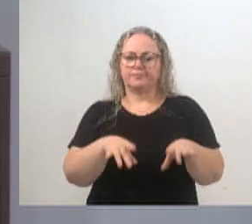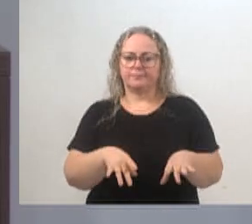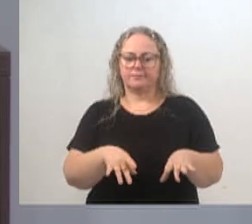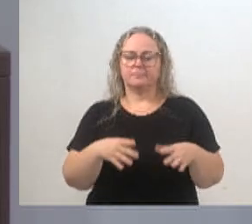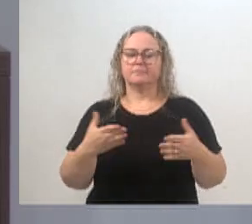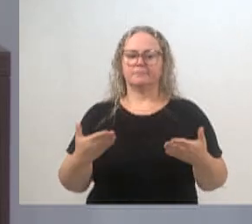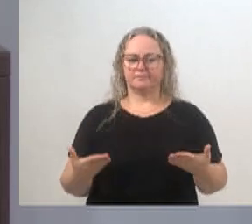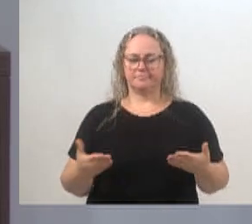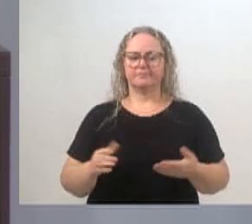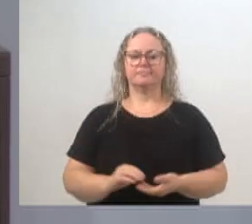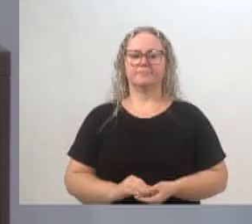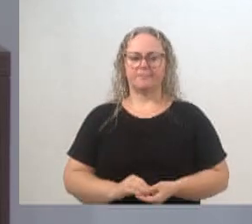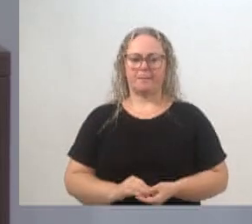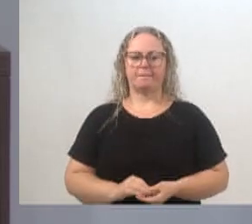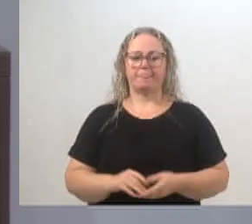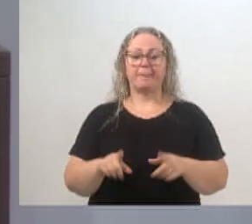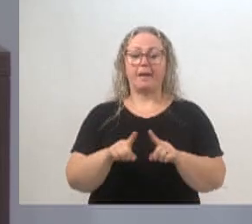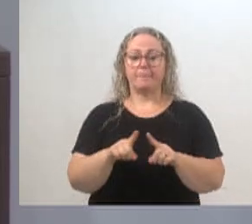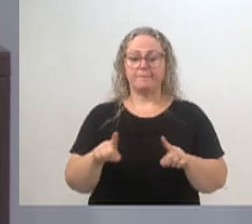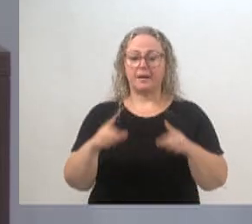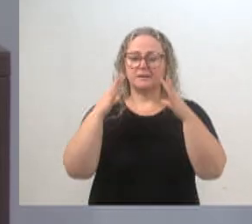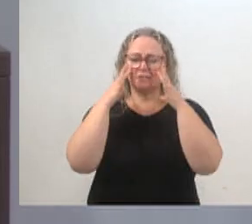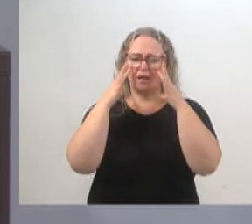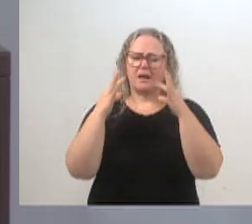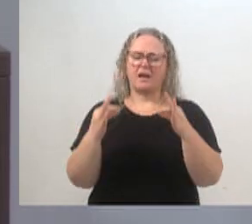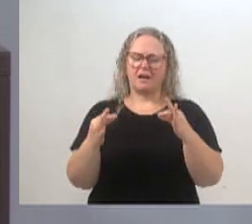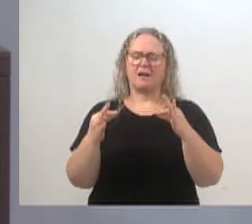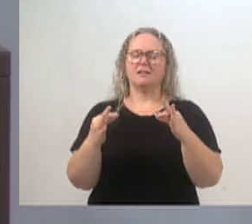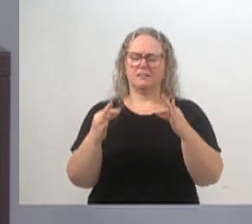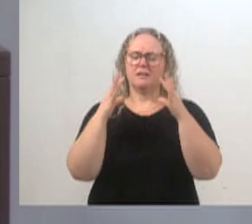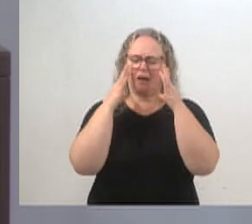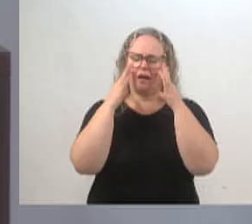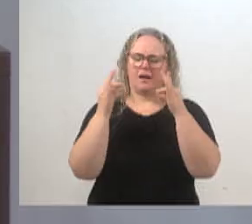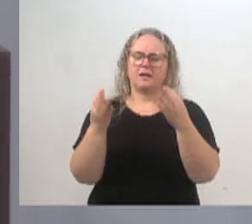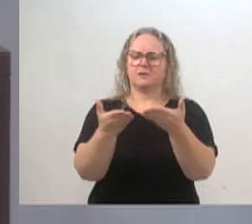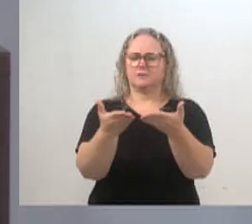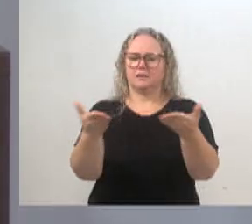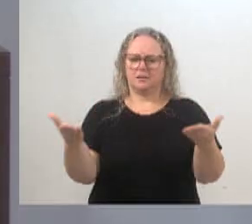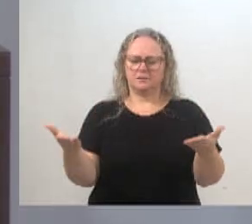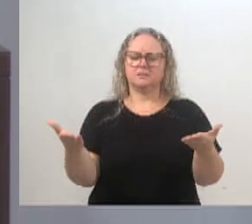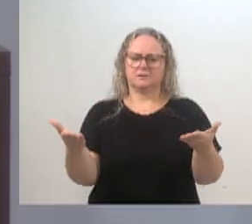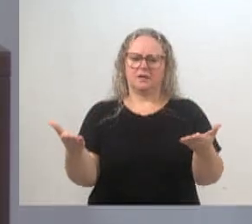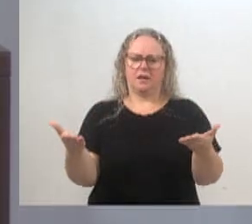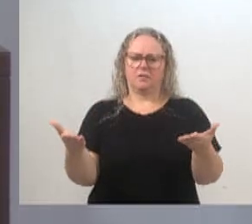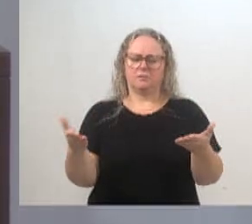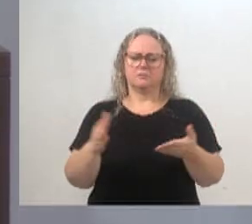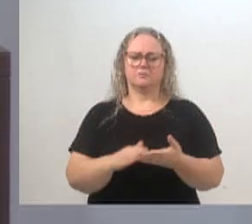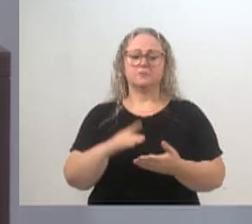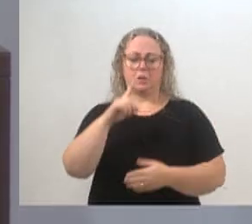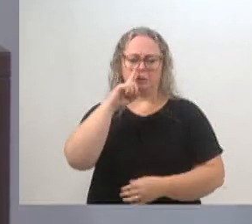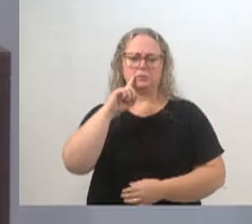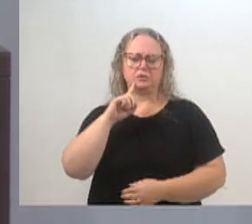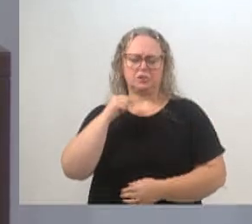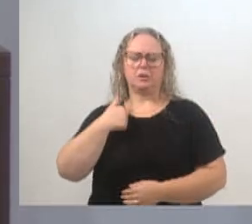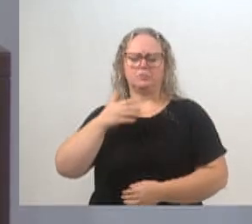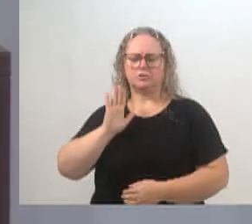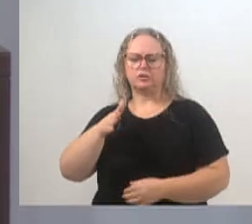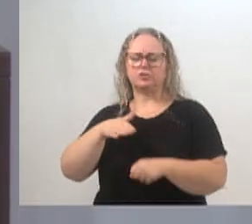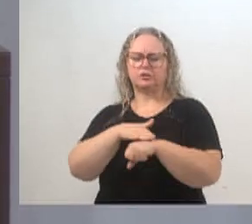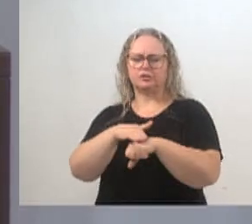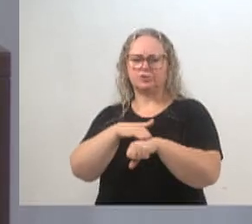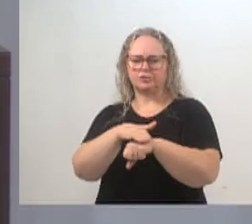pública. Agora eu ouço com muita humildade a fala dos vereadores, inclusive eu estive conversando com o vereador Diego em outra oportunidade, que